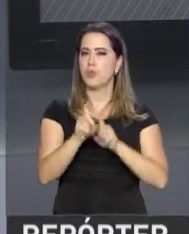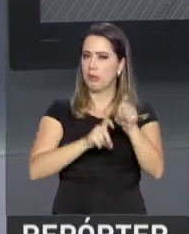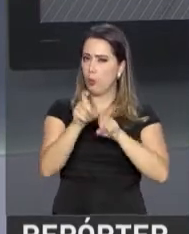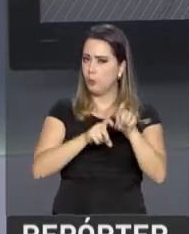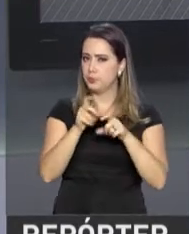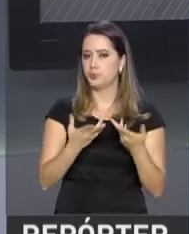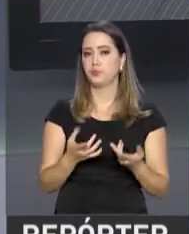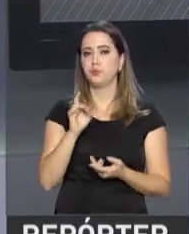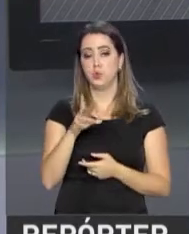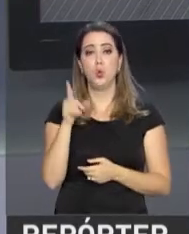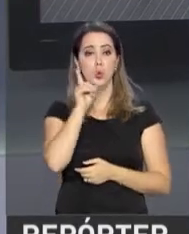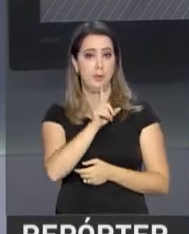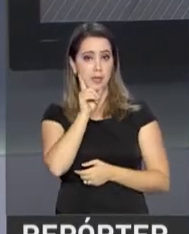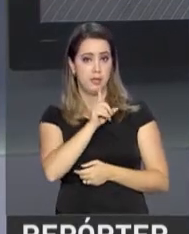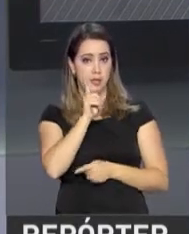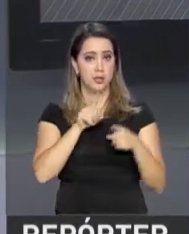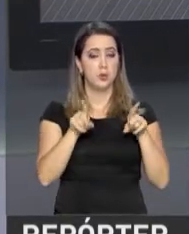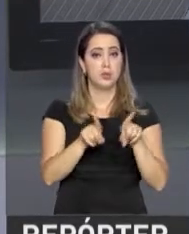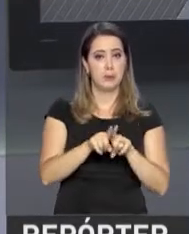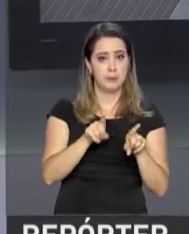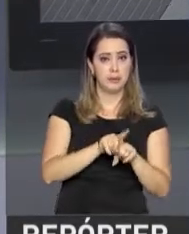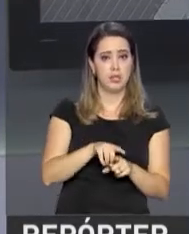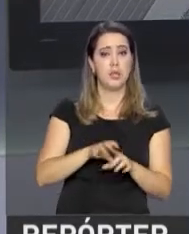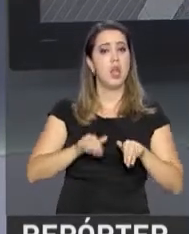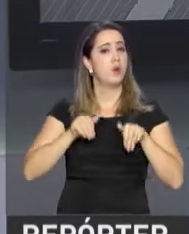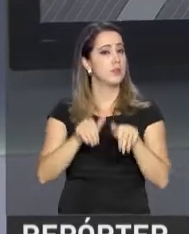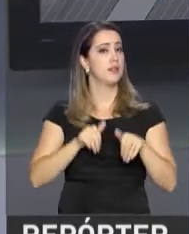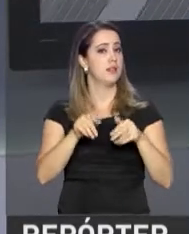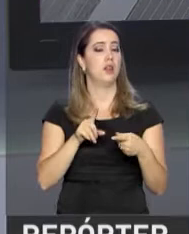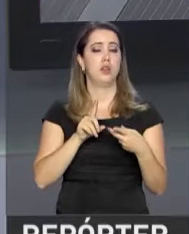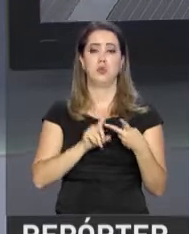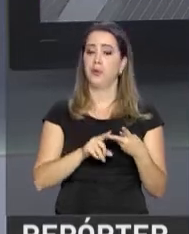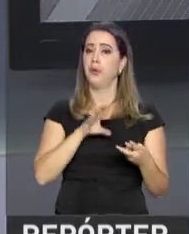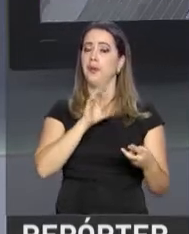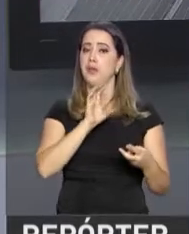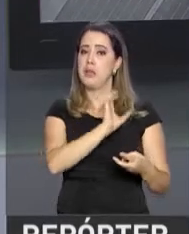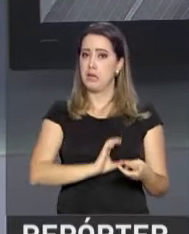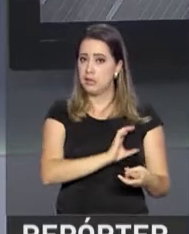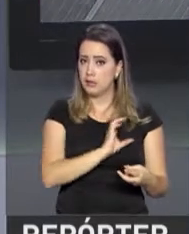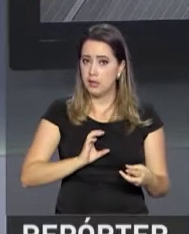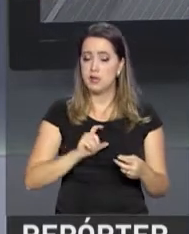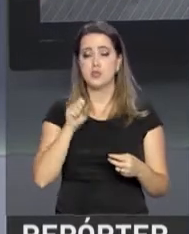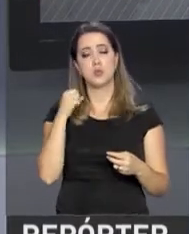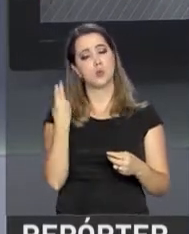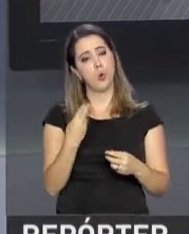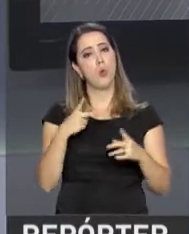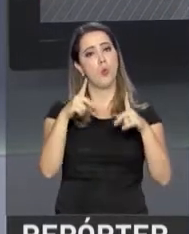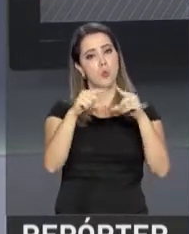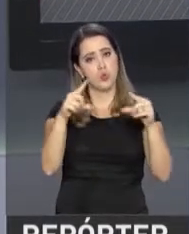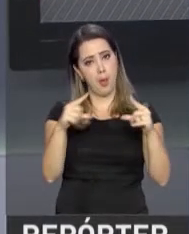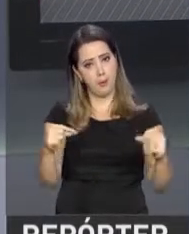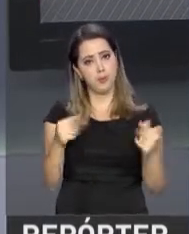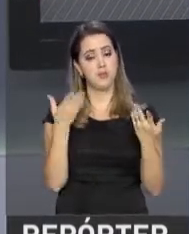não é válido só para norte americanos mas também para turistas australianos canadenses japoneses que quiserem visitar o brasil